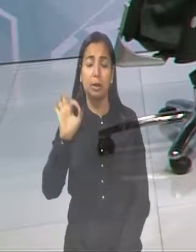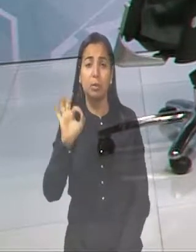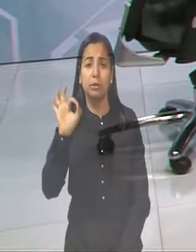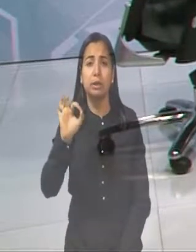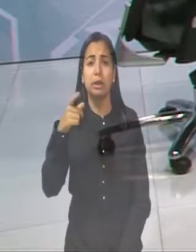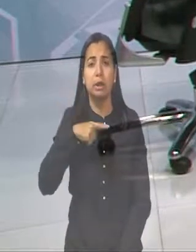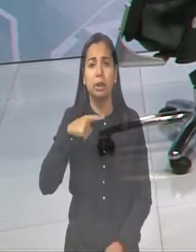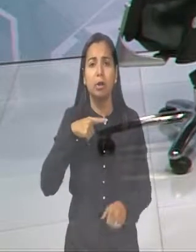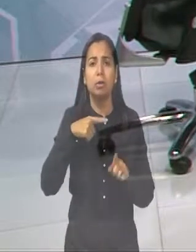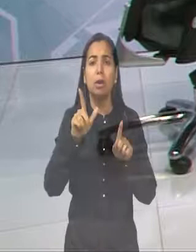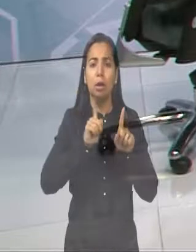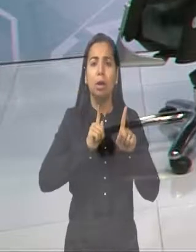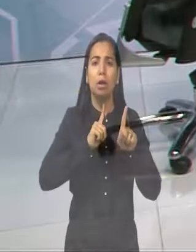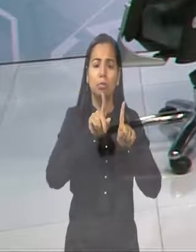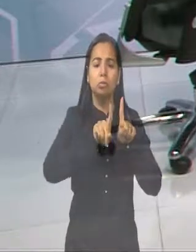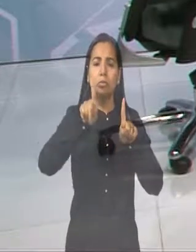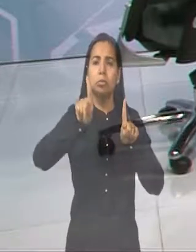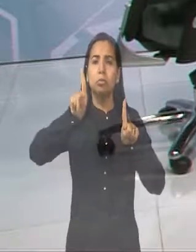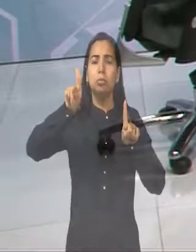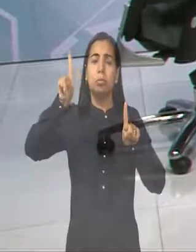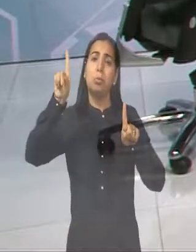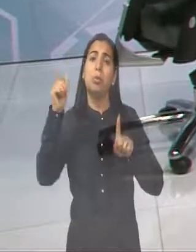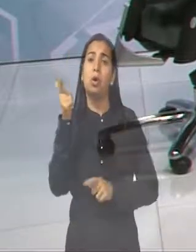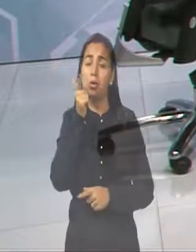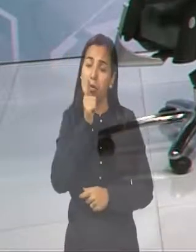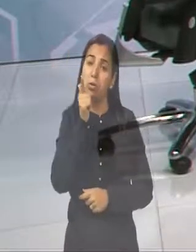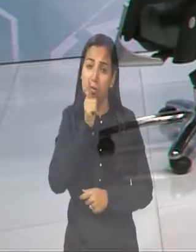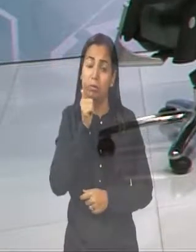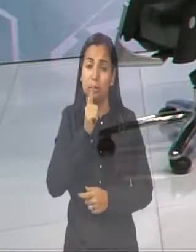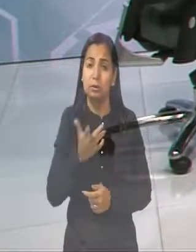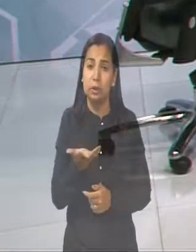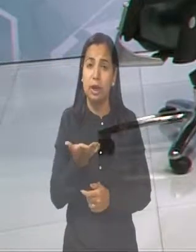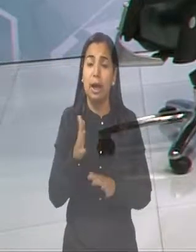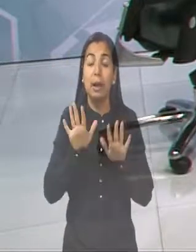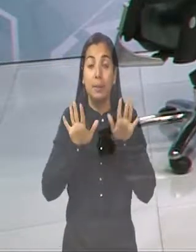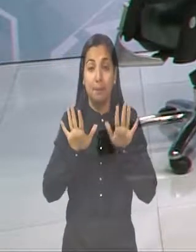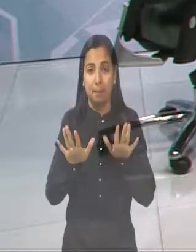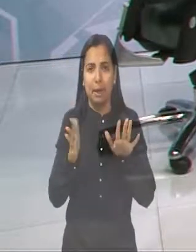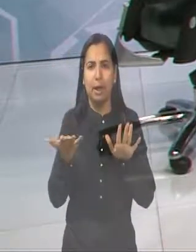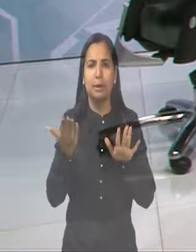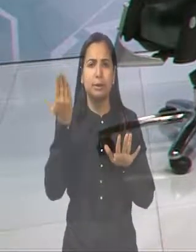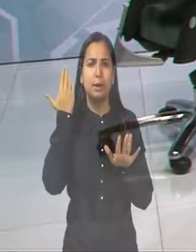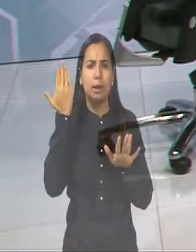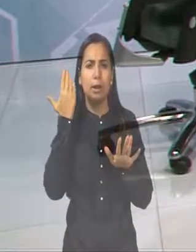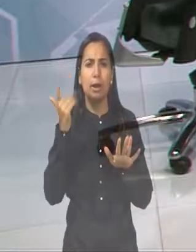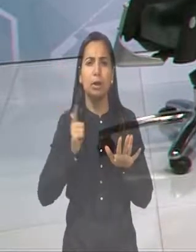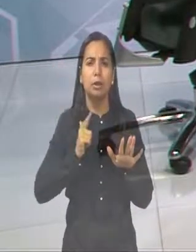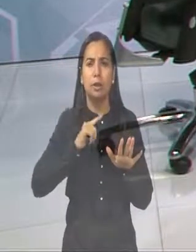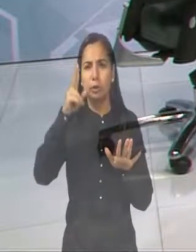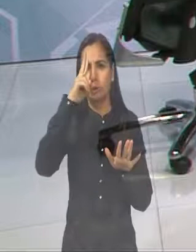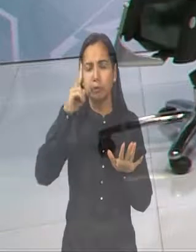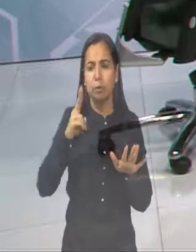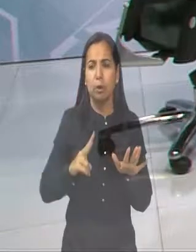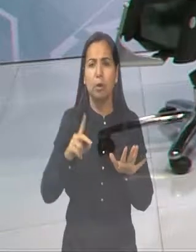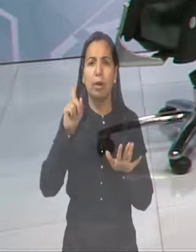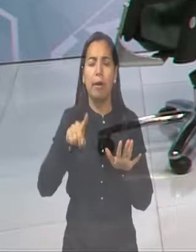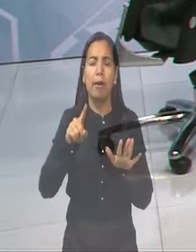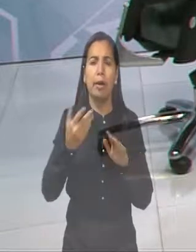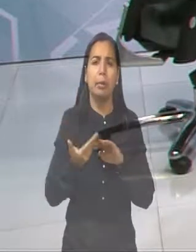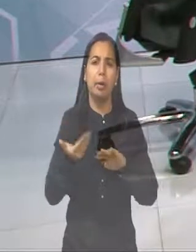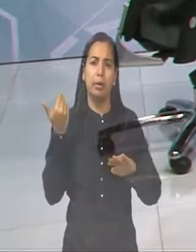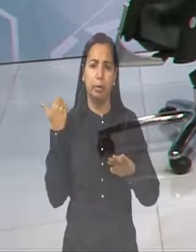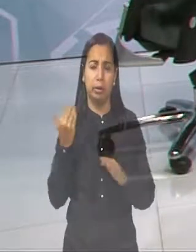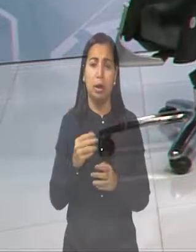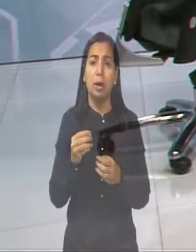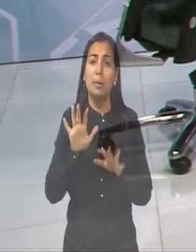uma marcha triunfal e irreversível, né? Havia uma época que as pessoas gostavam de dizer, a roda da história não roda para trás,